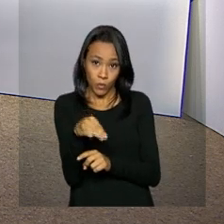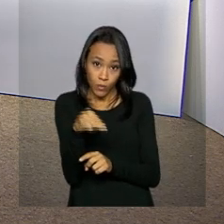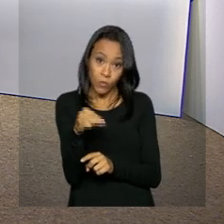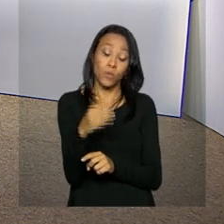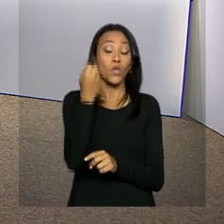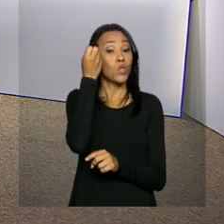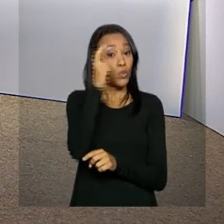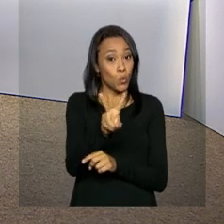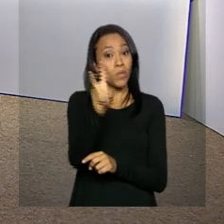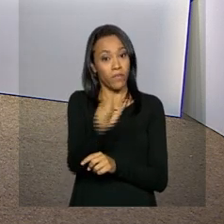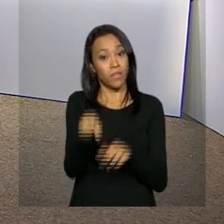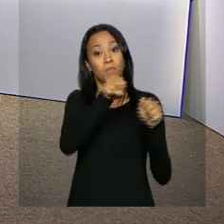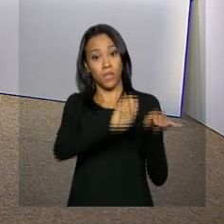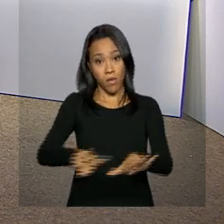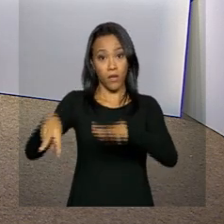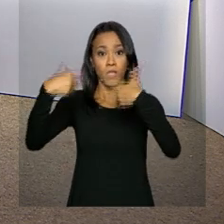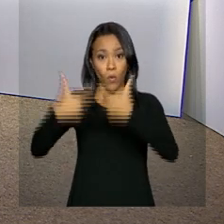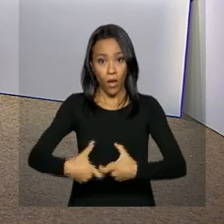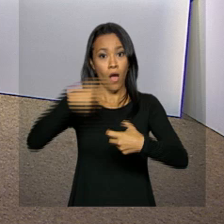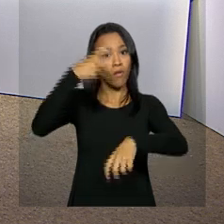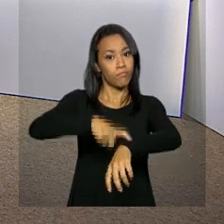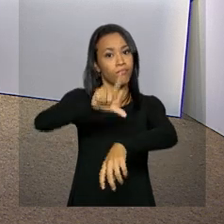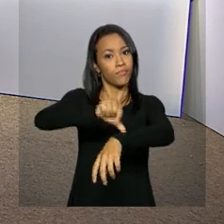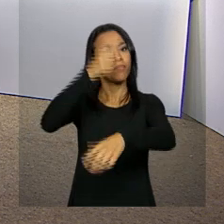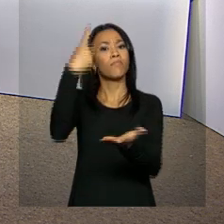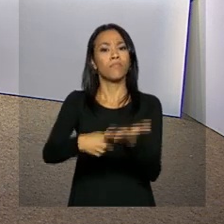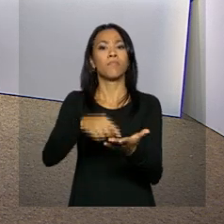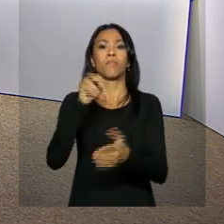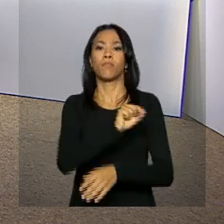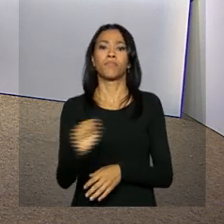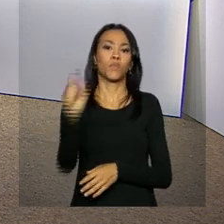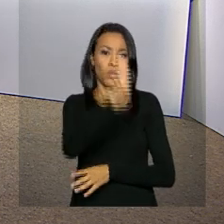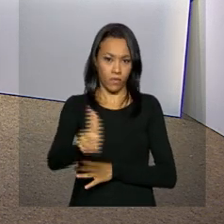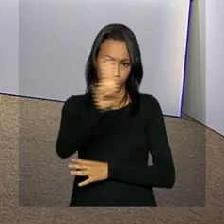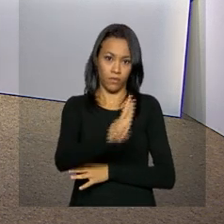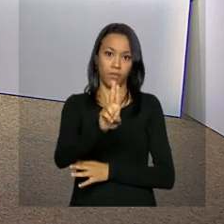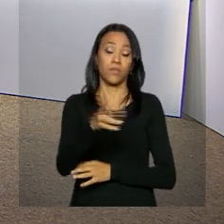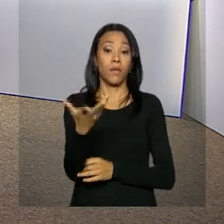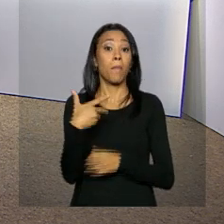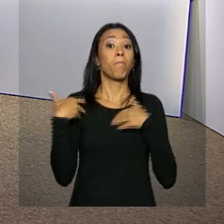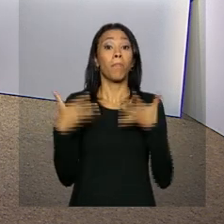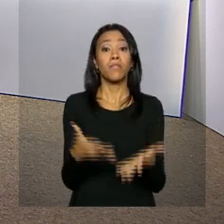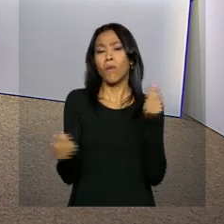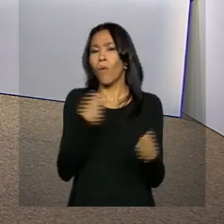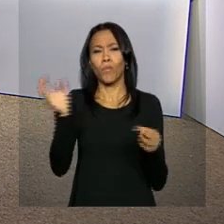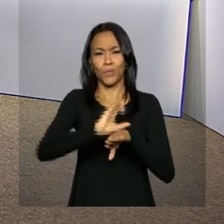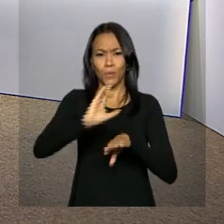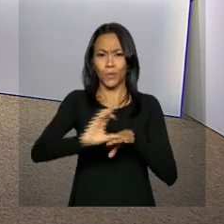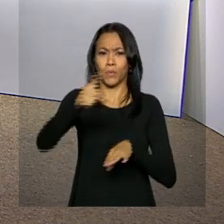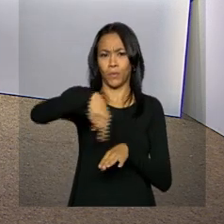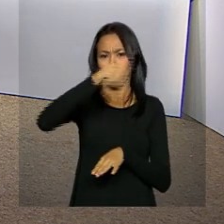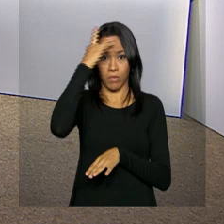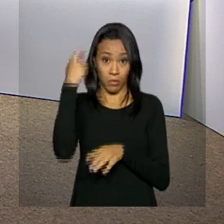menos duas vezes por semana em local e horário definidos Pelas universidades credenciadas para participar dos cursos Os